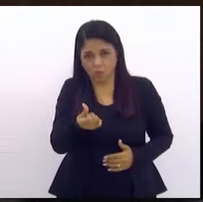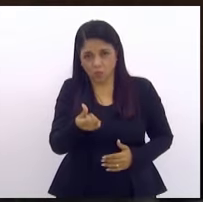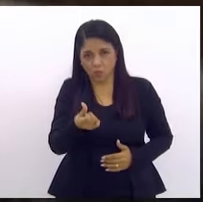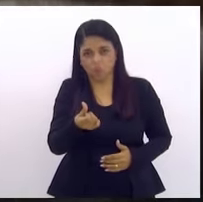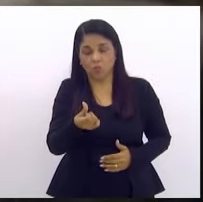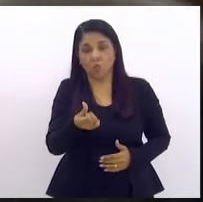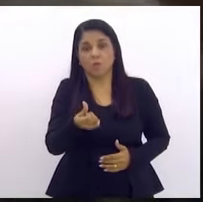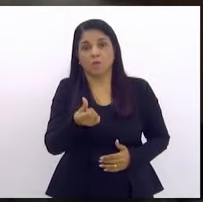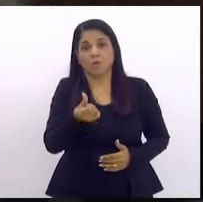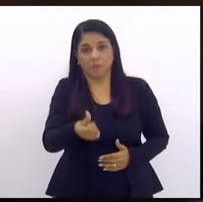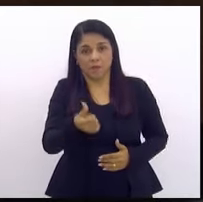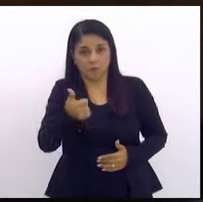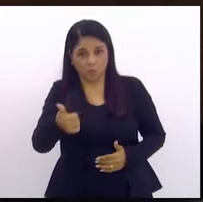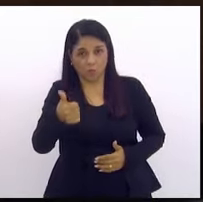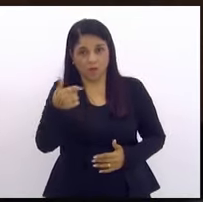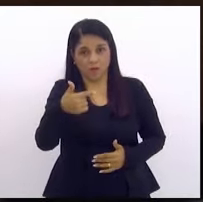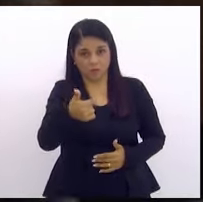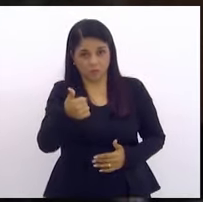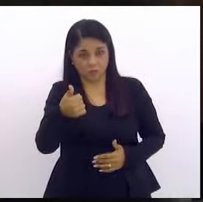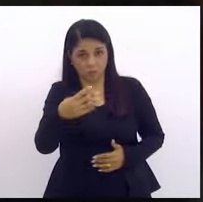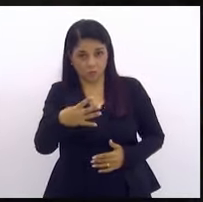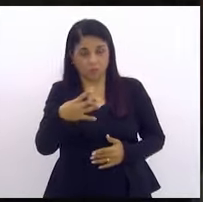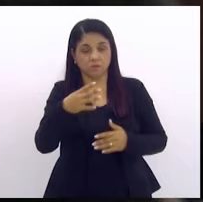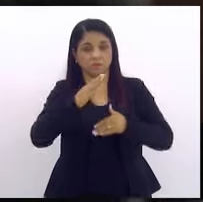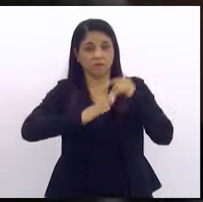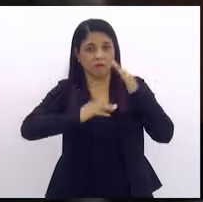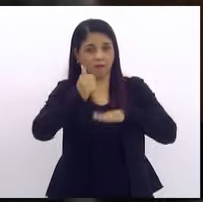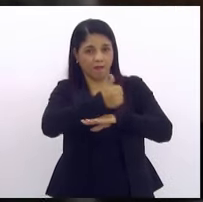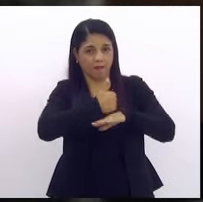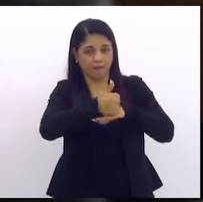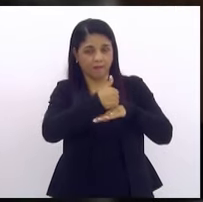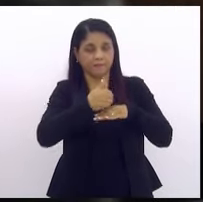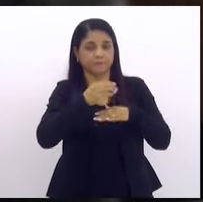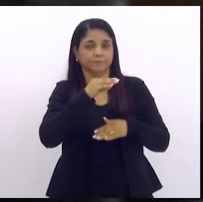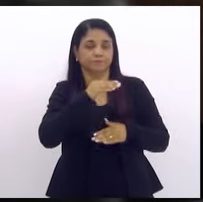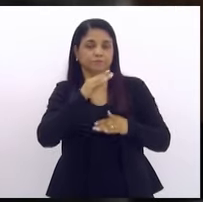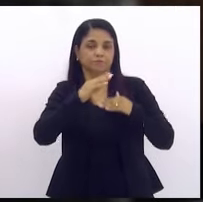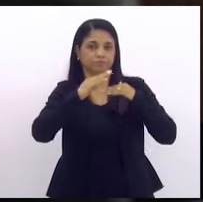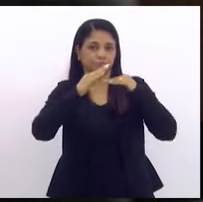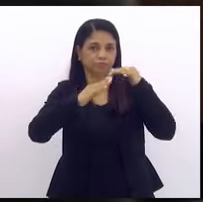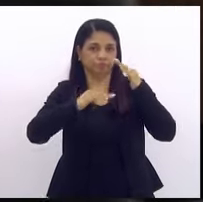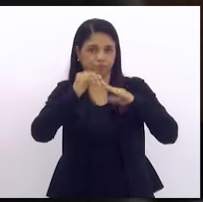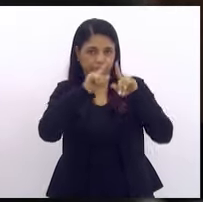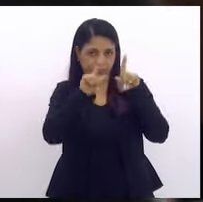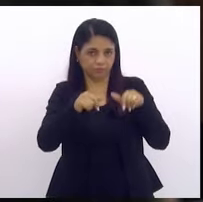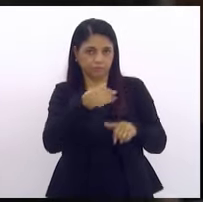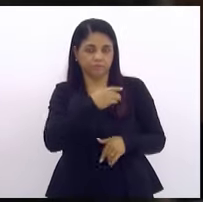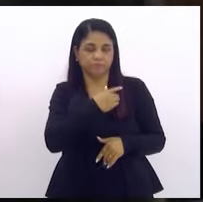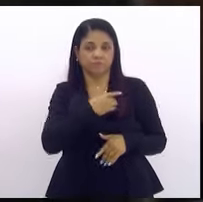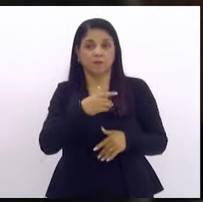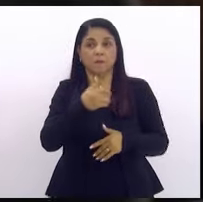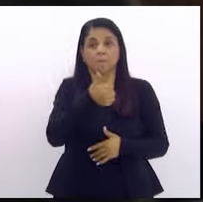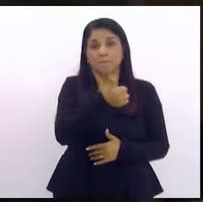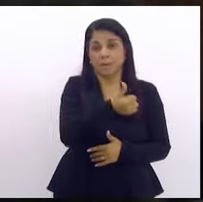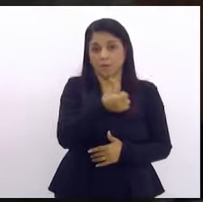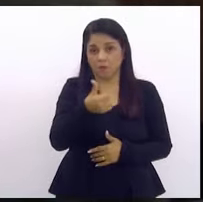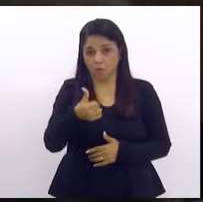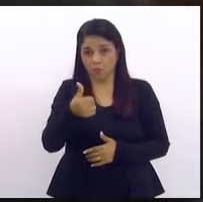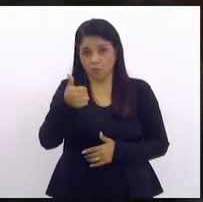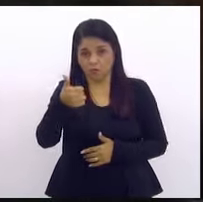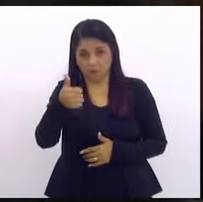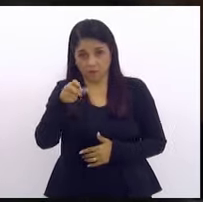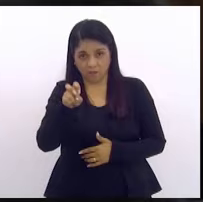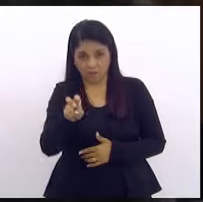trata da criação da carreira do Executivo Público, 6115, que cuida do plano de cargos e salários do